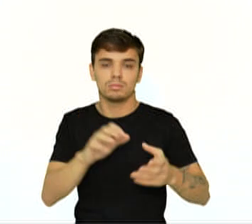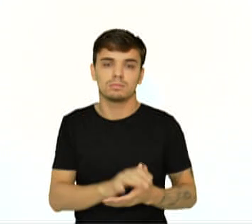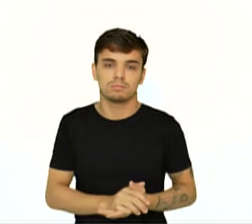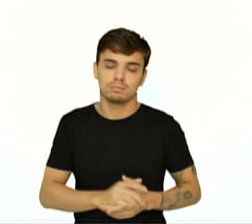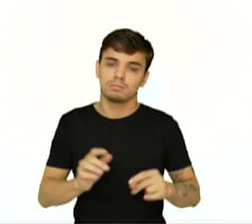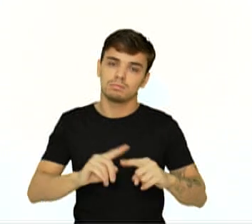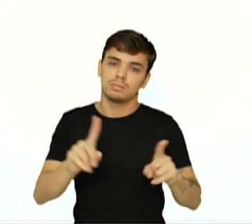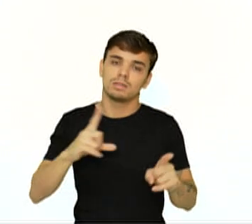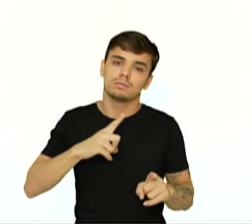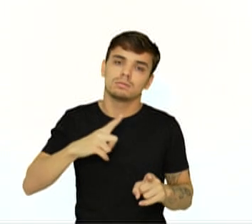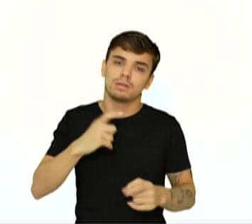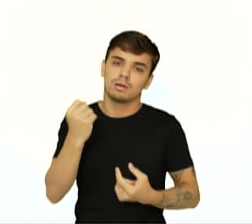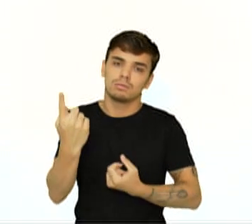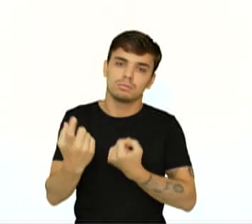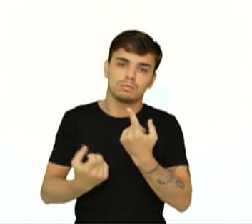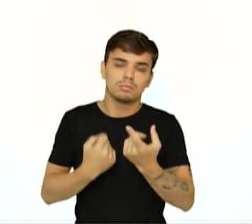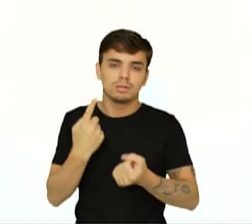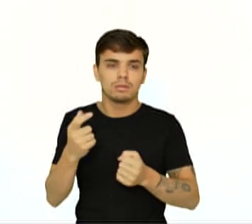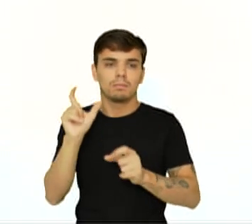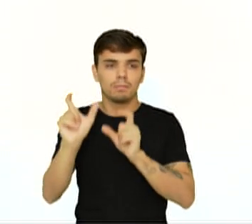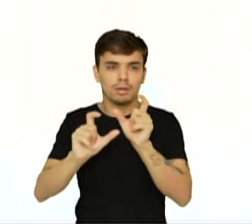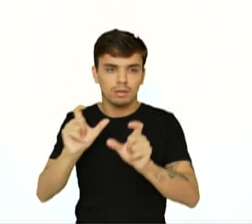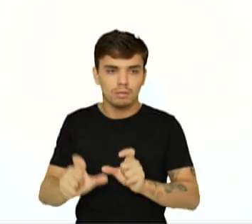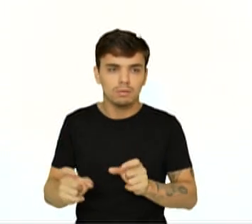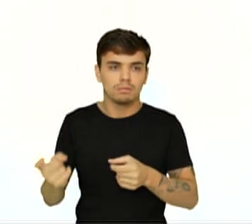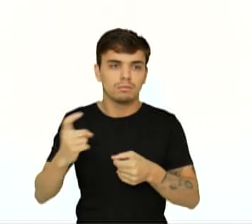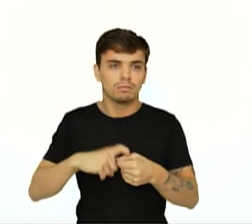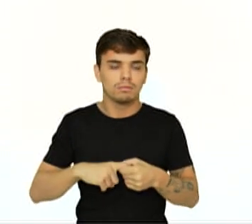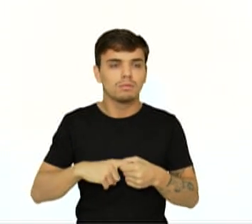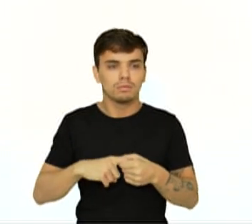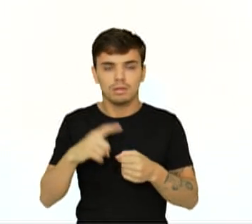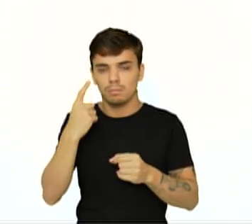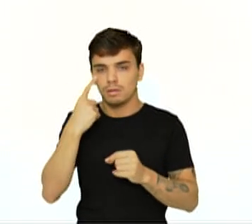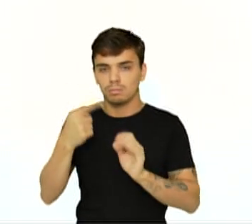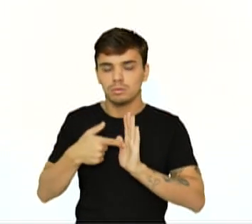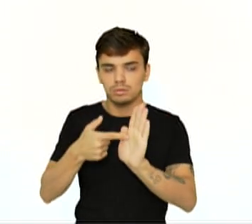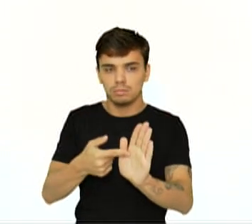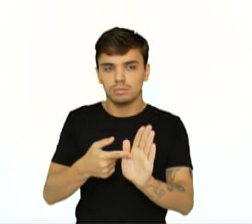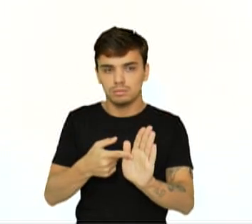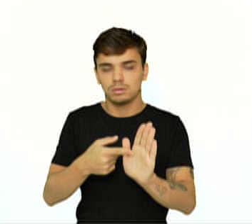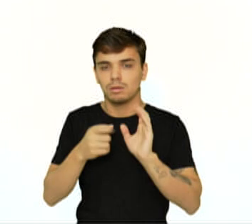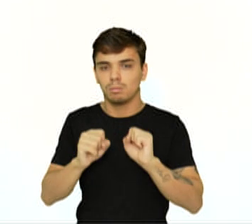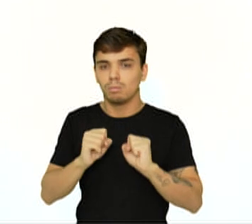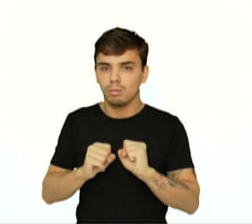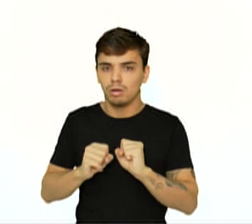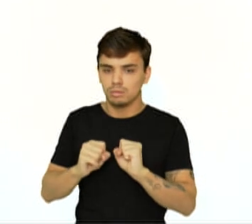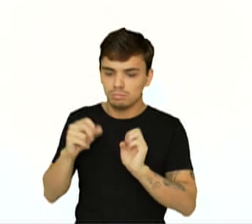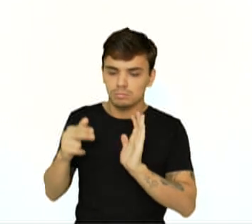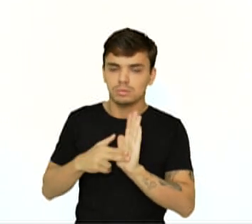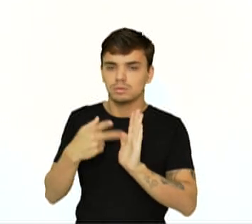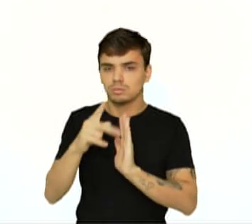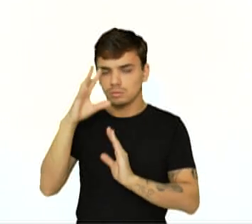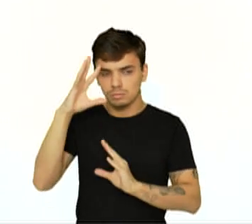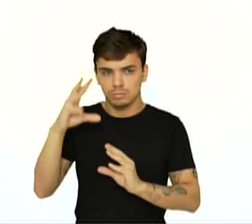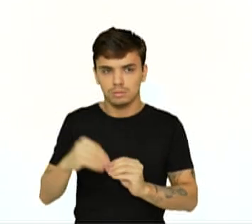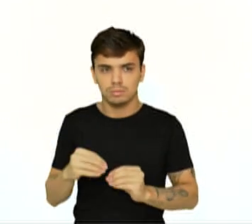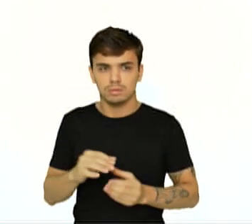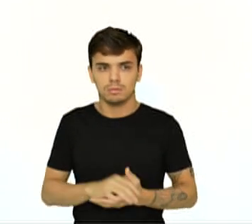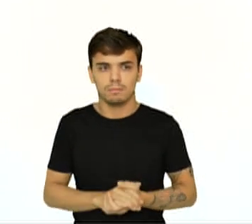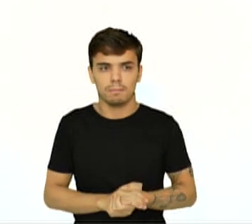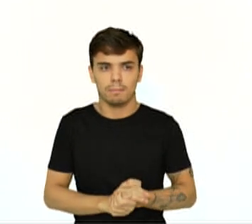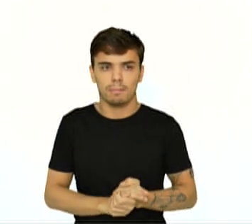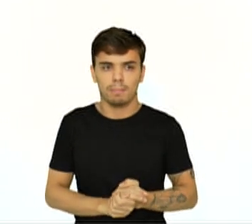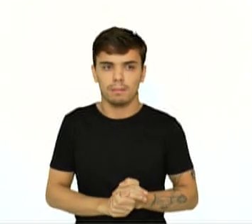temos algumas palavras, eu vou voltar aqui para destacar com vocês, algumas palavras que podem comprometer a sua interpretação. Então,